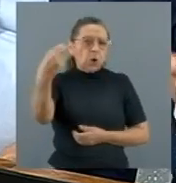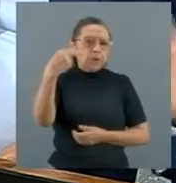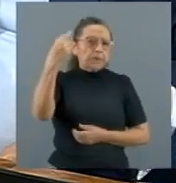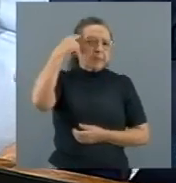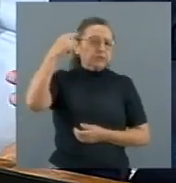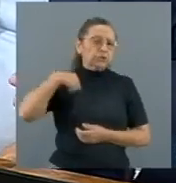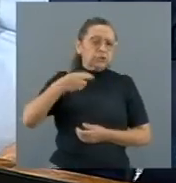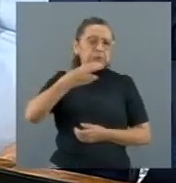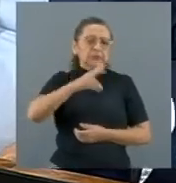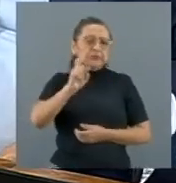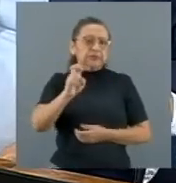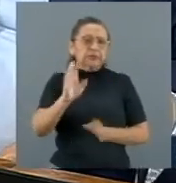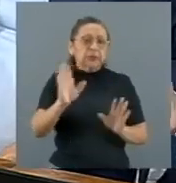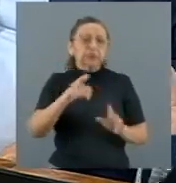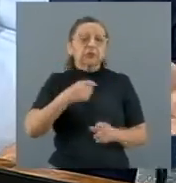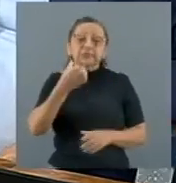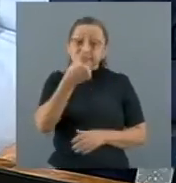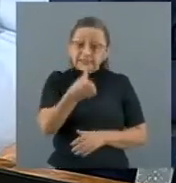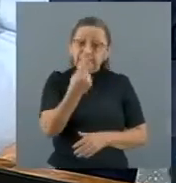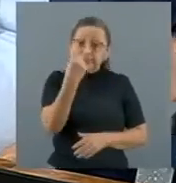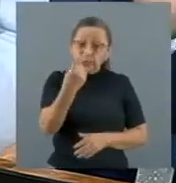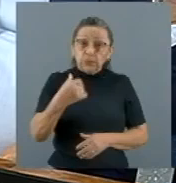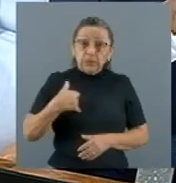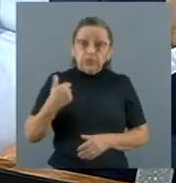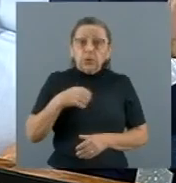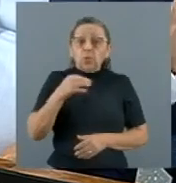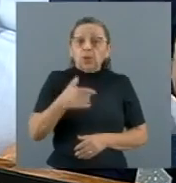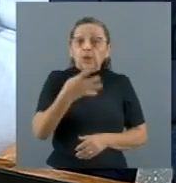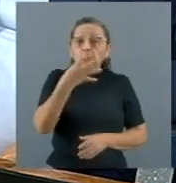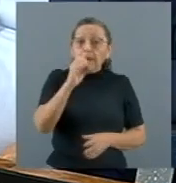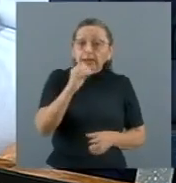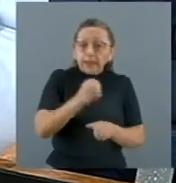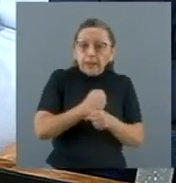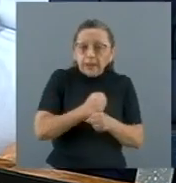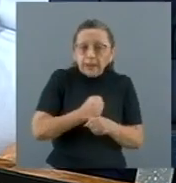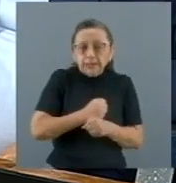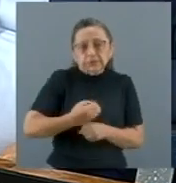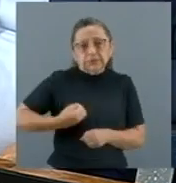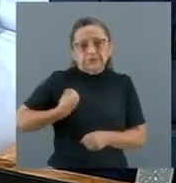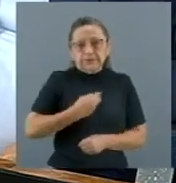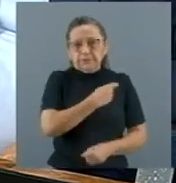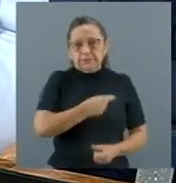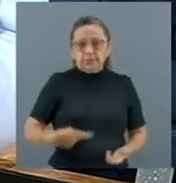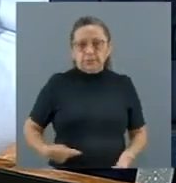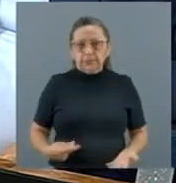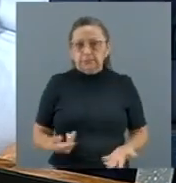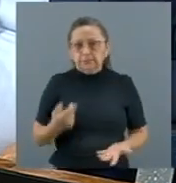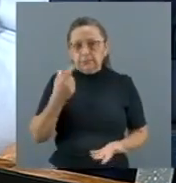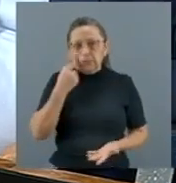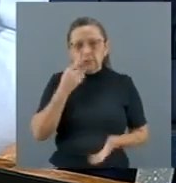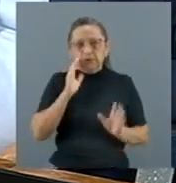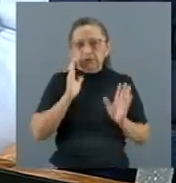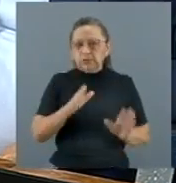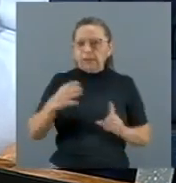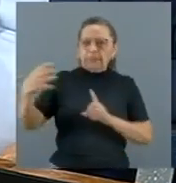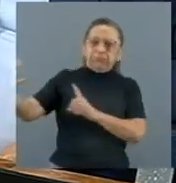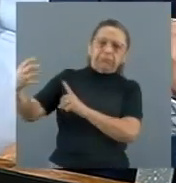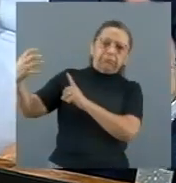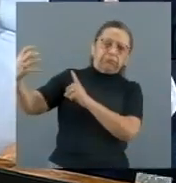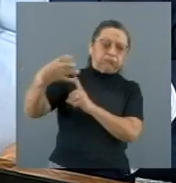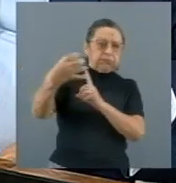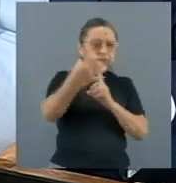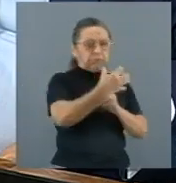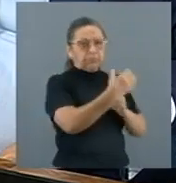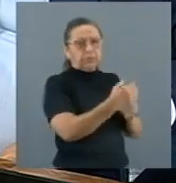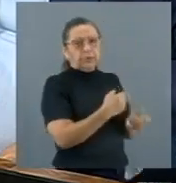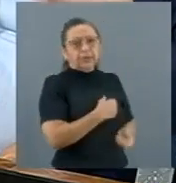tenho 61 anos de idade. Né? Tenho quase 40 anos de vida pública. Né? E olha, já fui atacado de todas as formas possíveis. Eu fui o relator